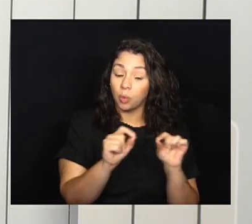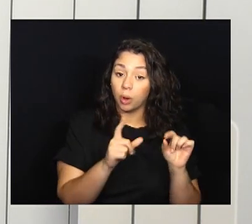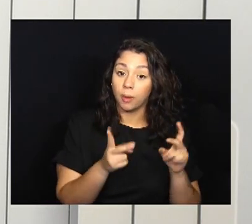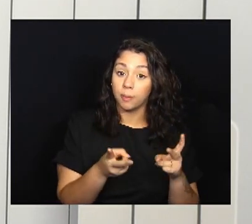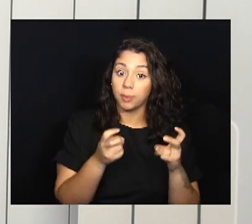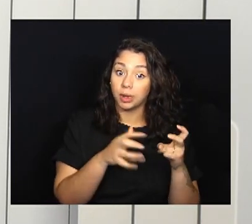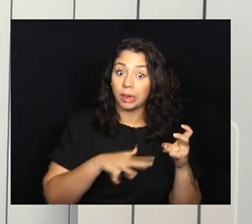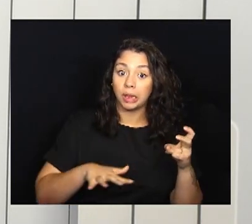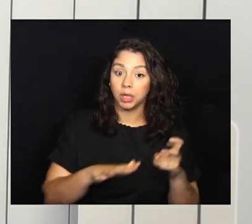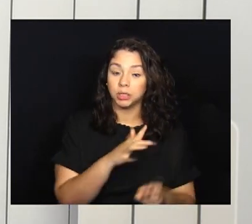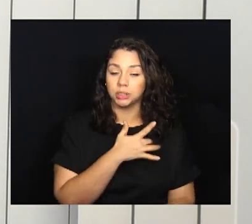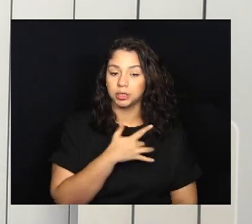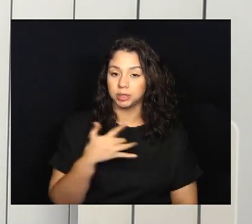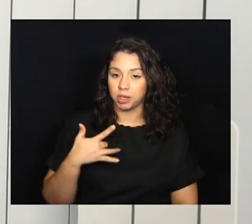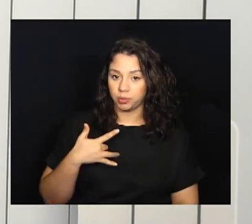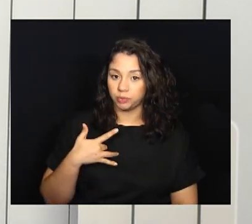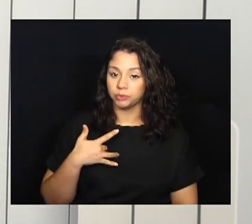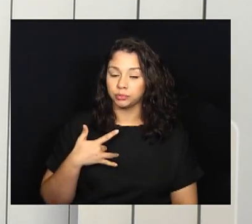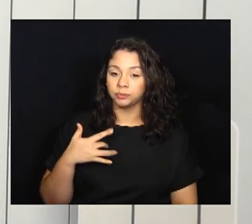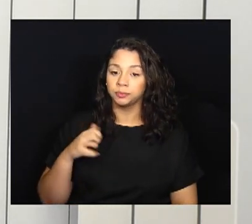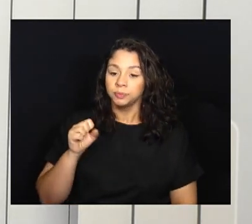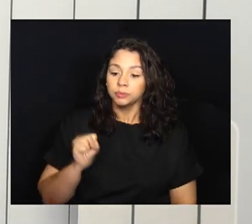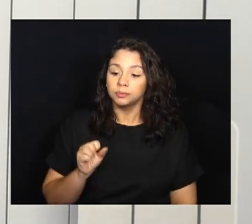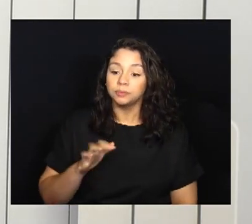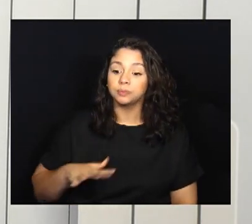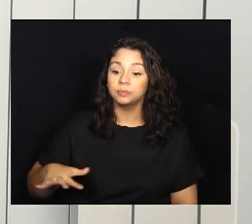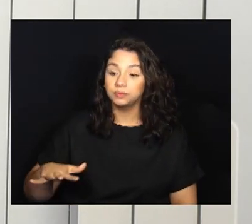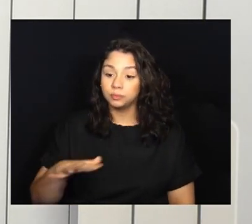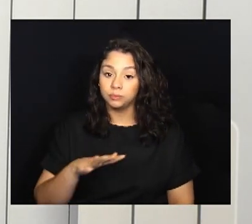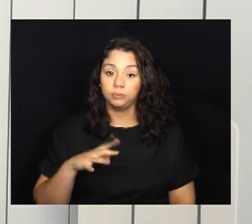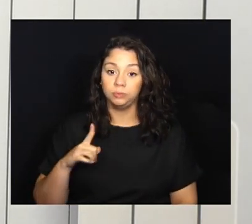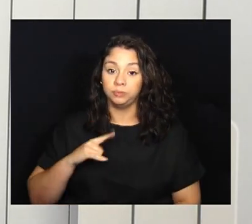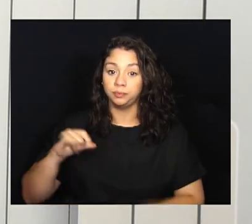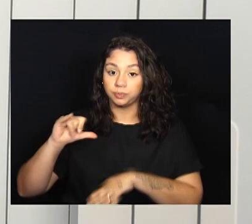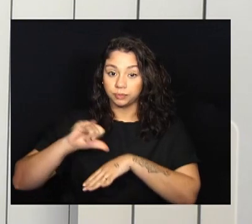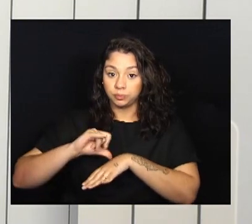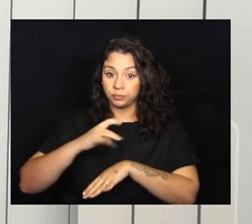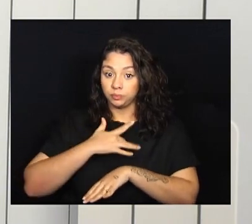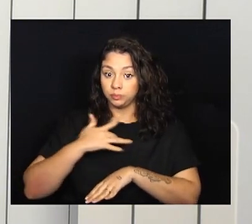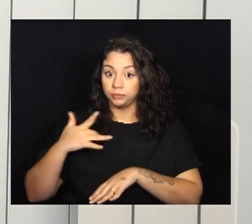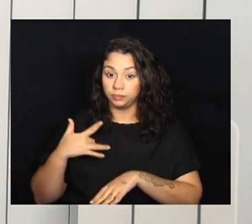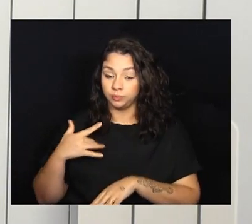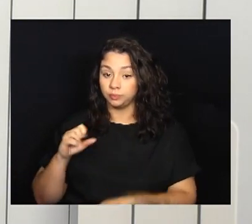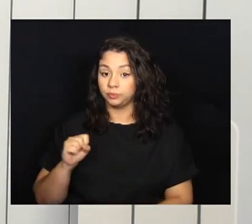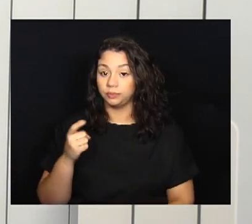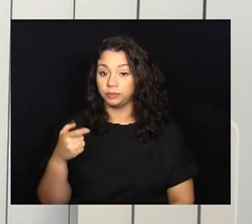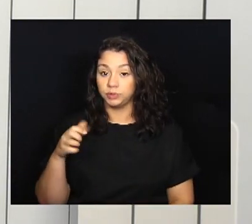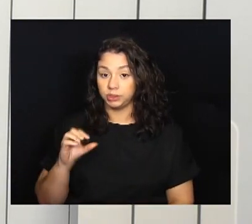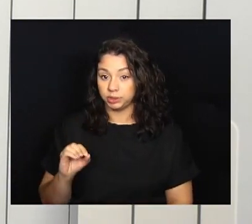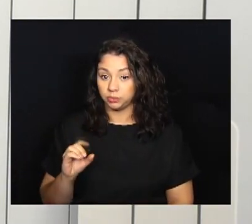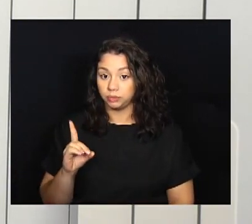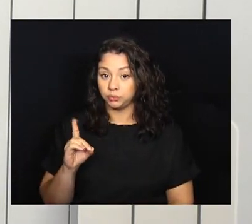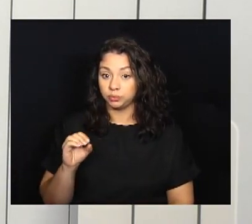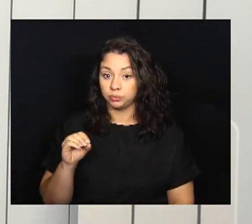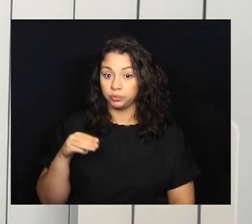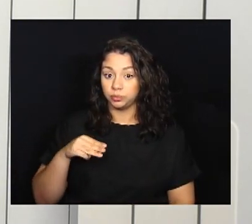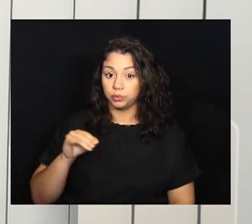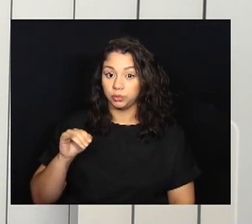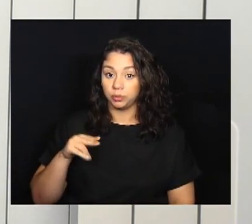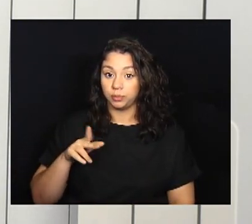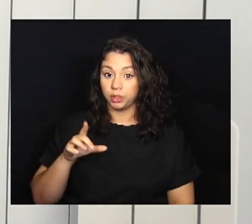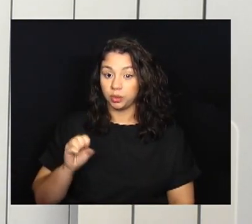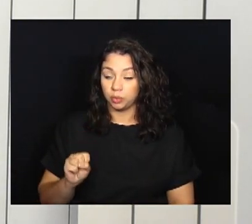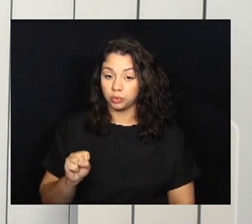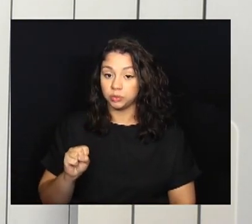da saúde. Na região sul foram atingidos os centros de saúde São Domingos, Campo Belo,